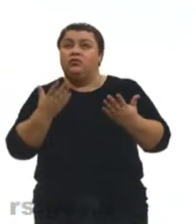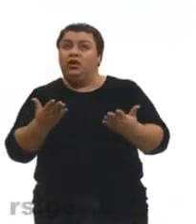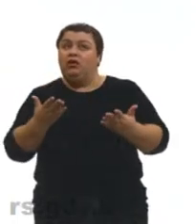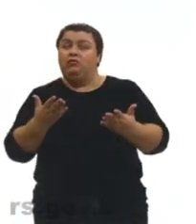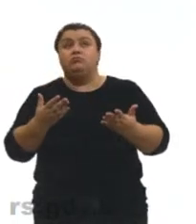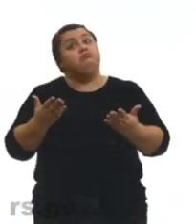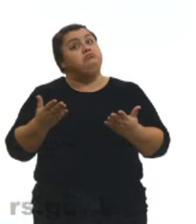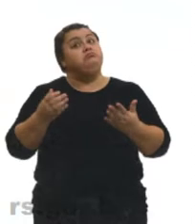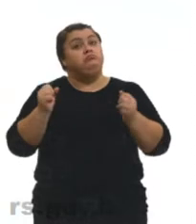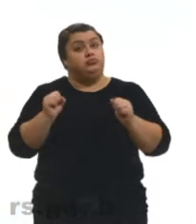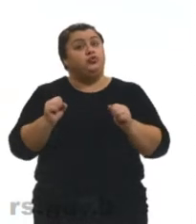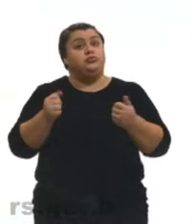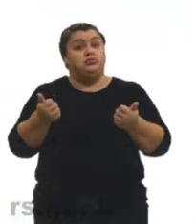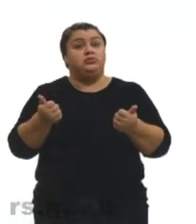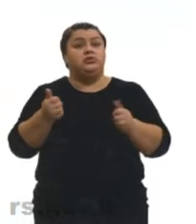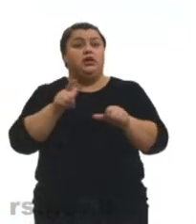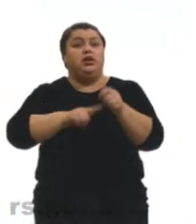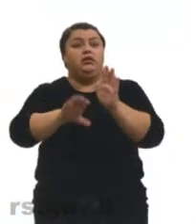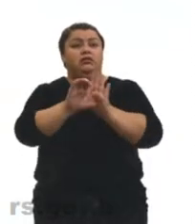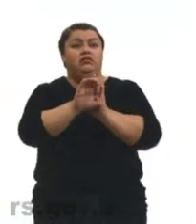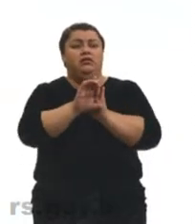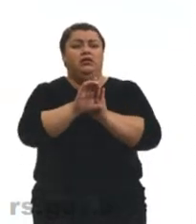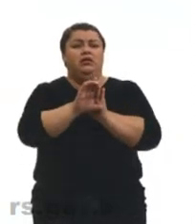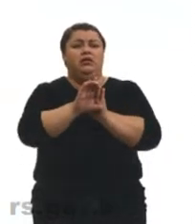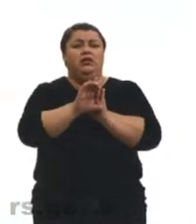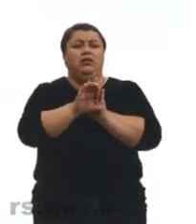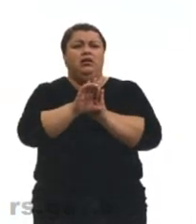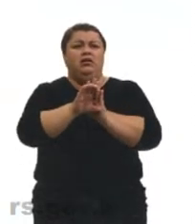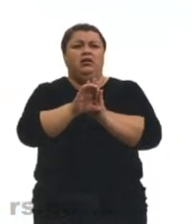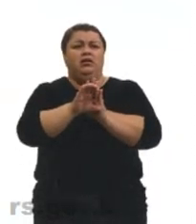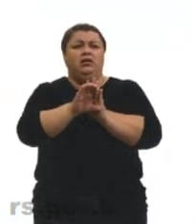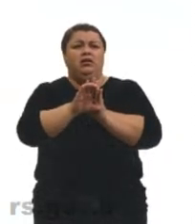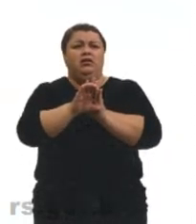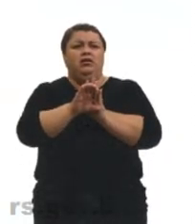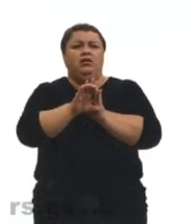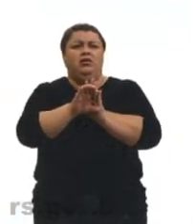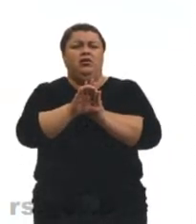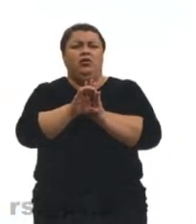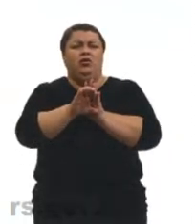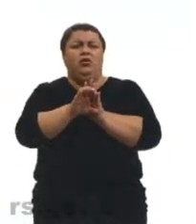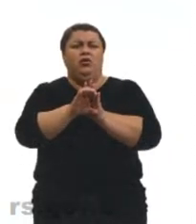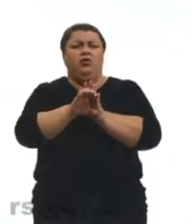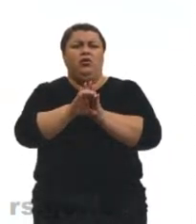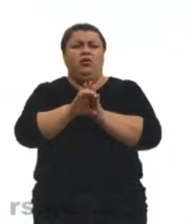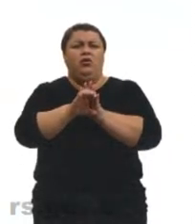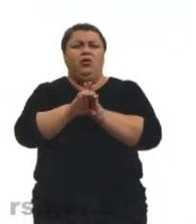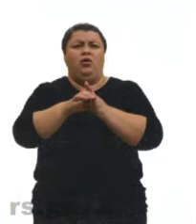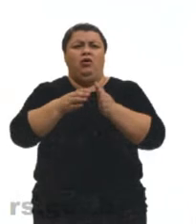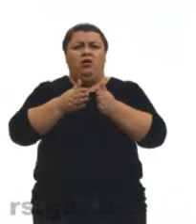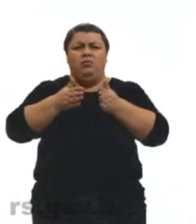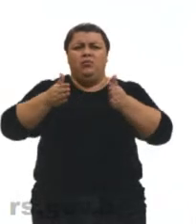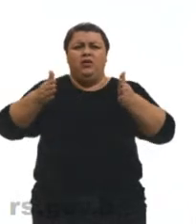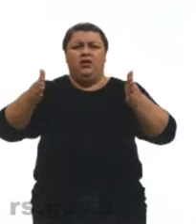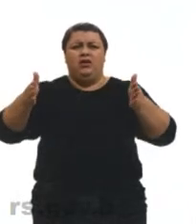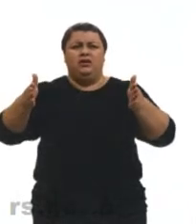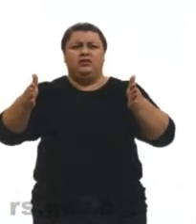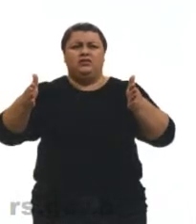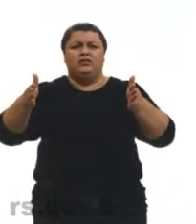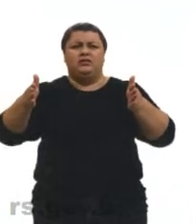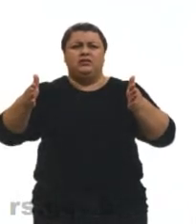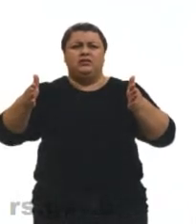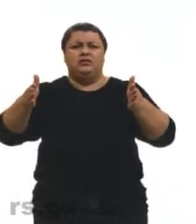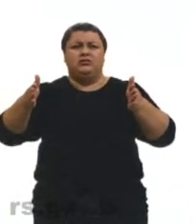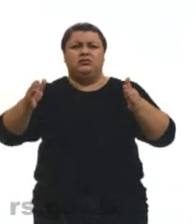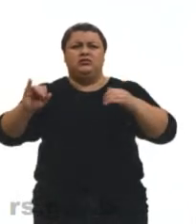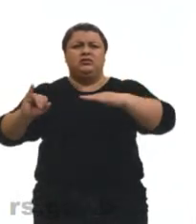Faz um pouco de sentido alternativas e ampliação da rede de instituições de